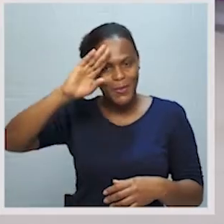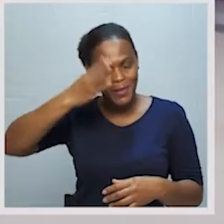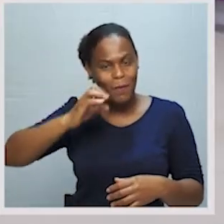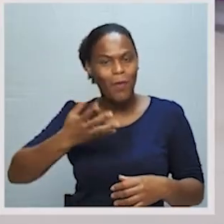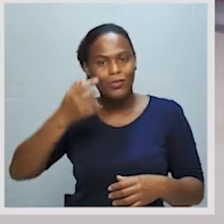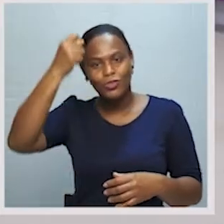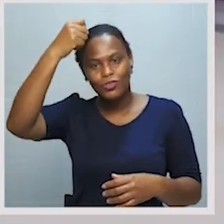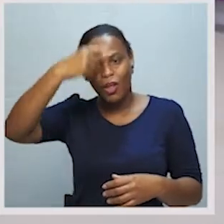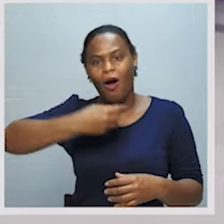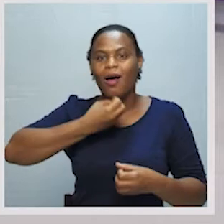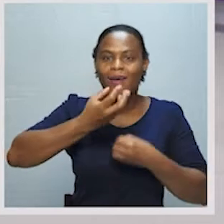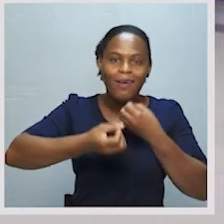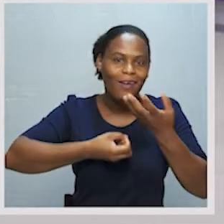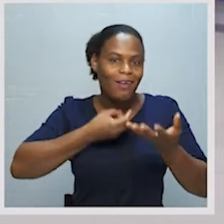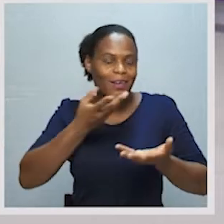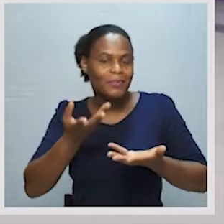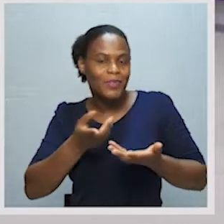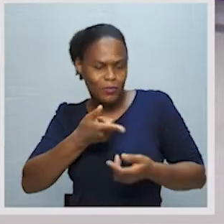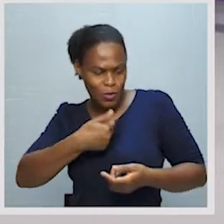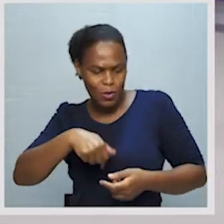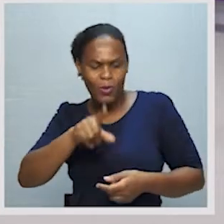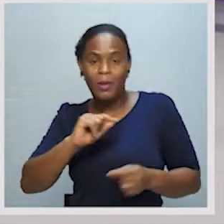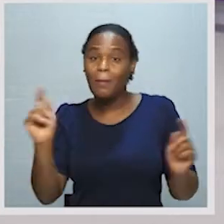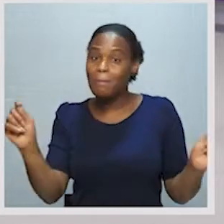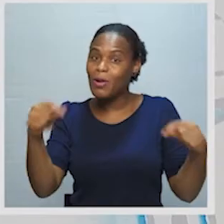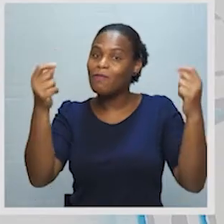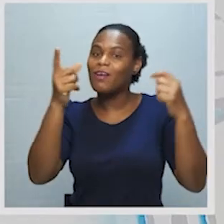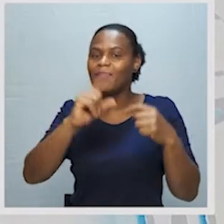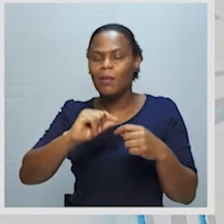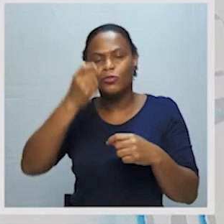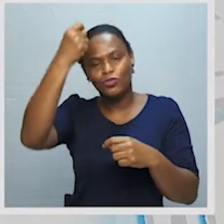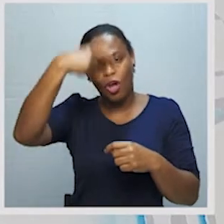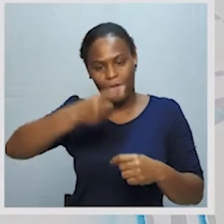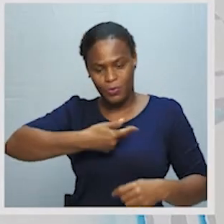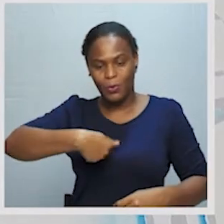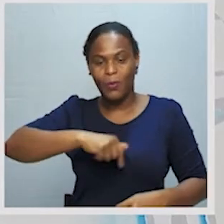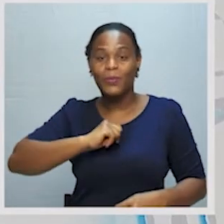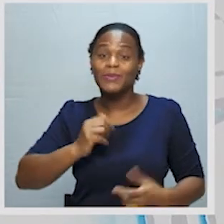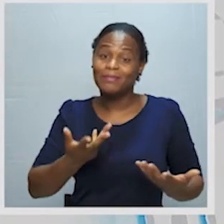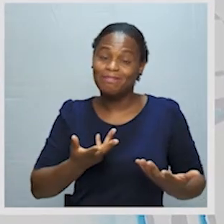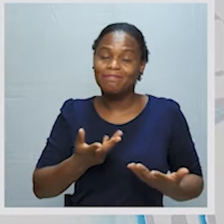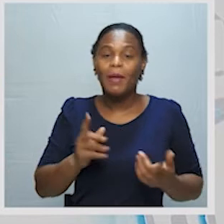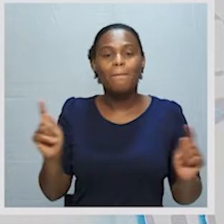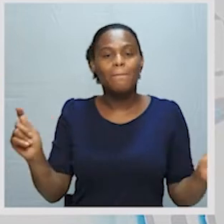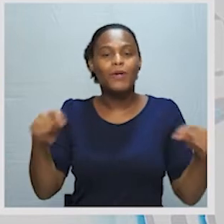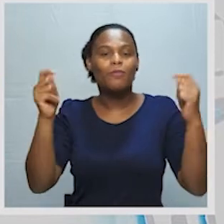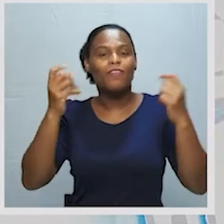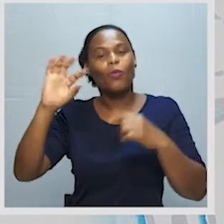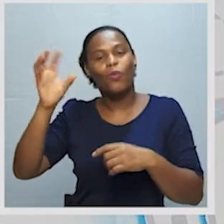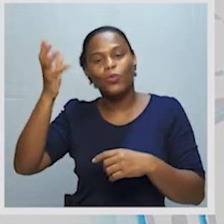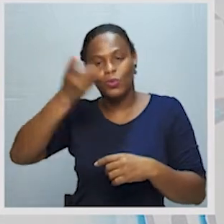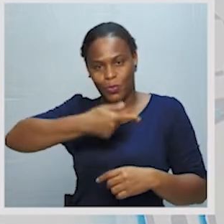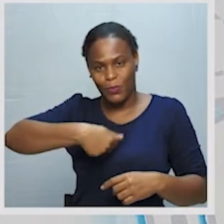Sabemos que quando contamos histórias, nós estamos a promover também a nossa história, não é? Promovendo a